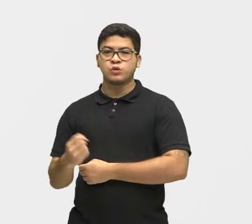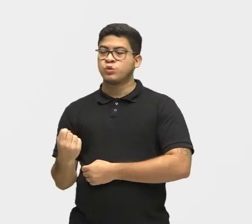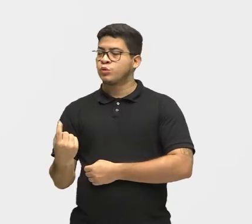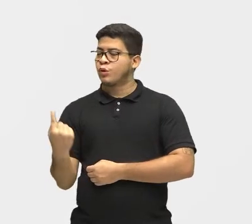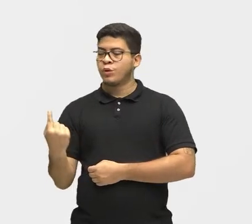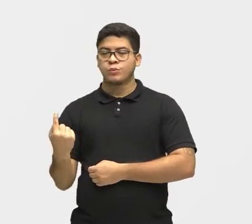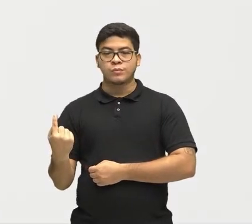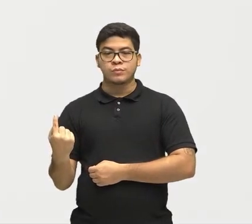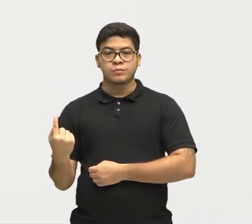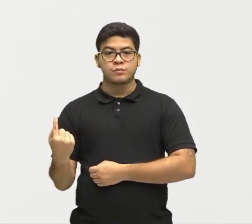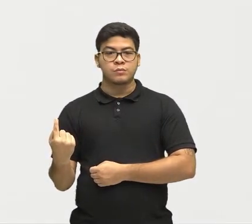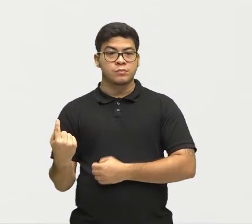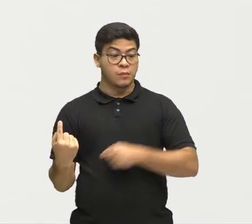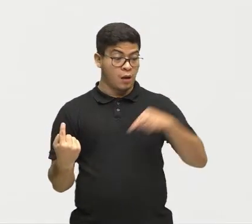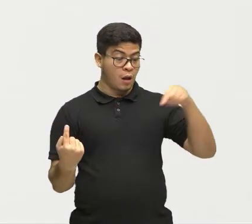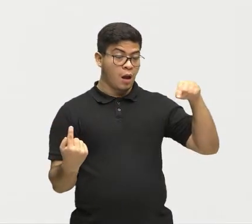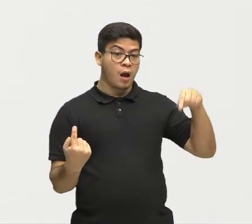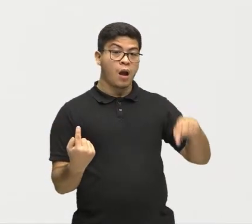sem reserva.